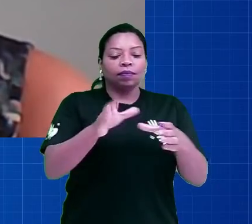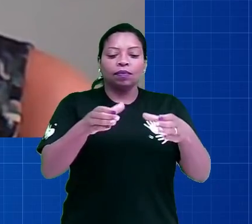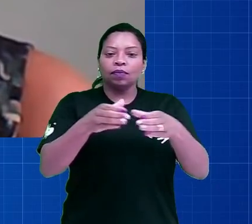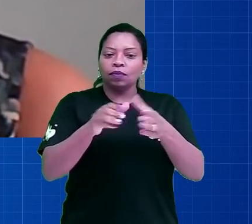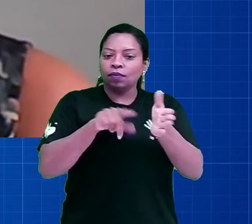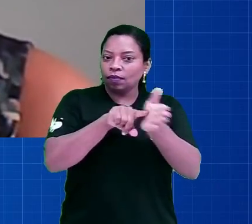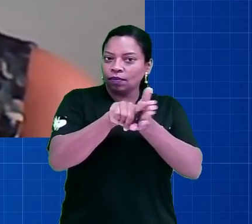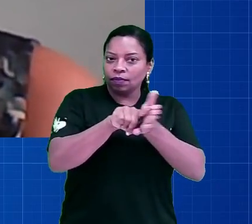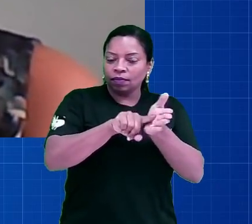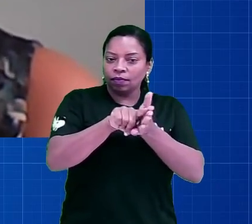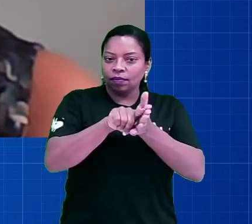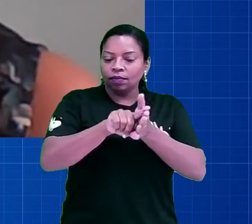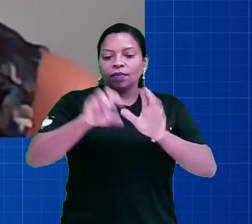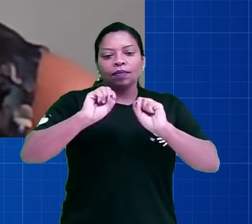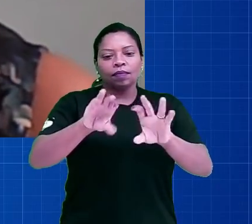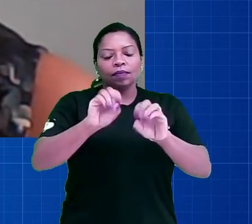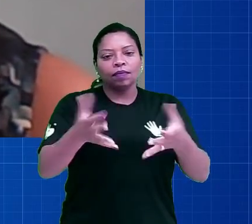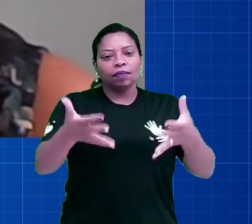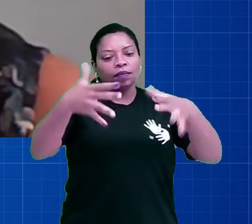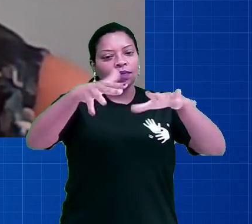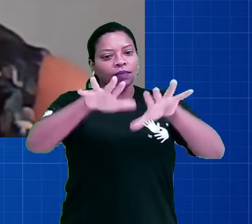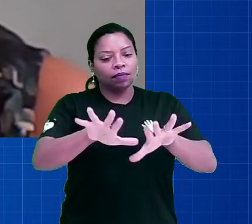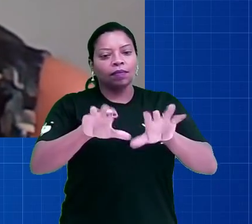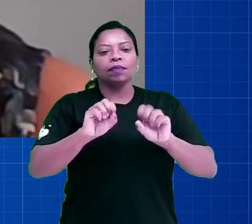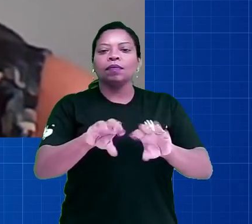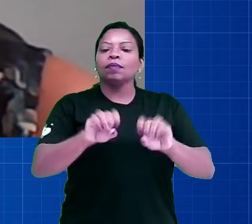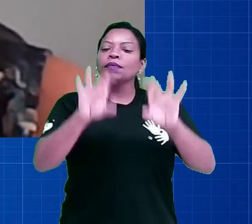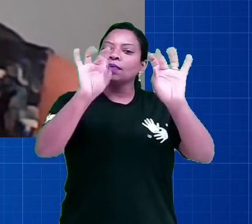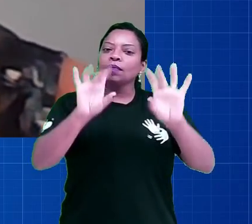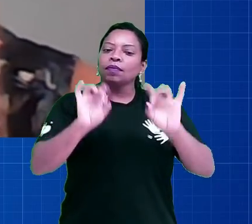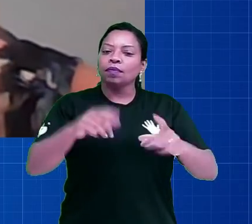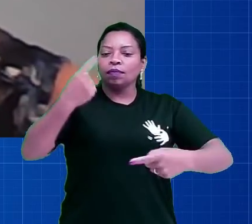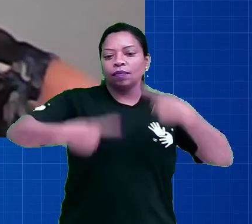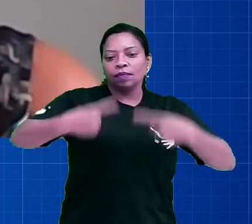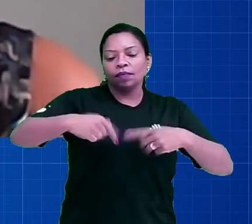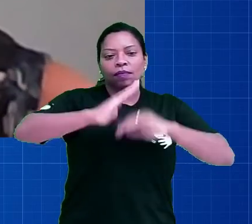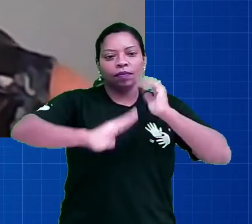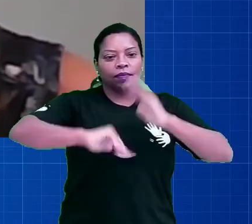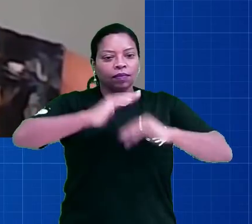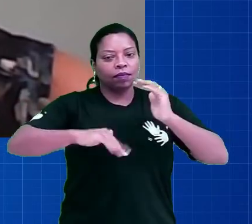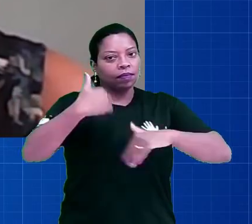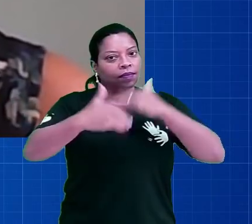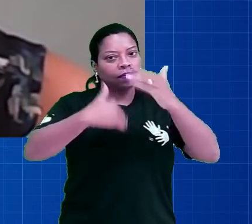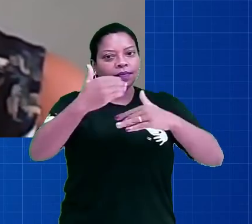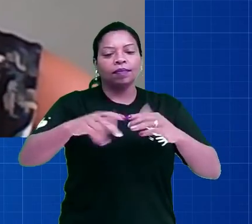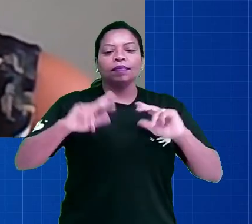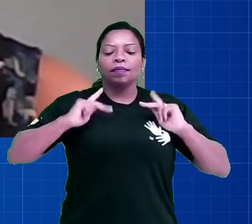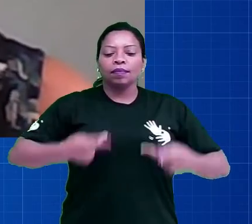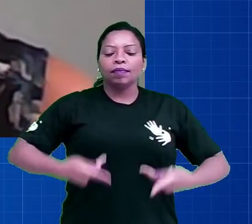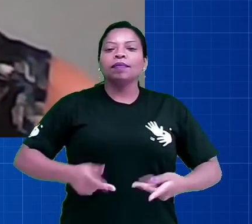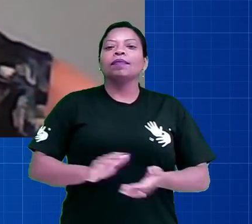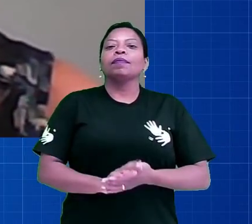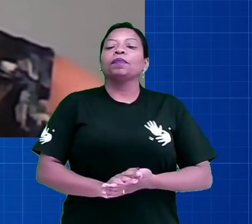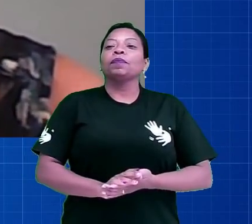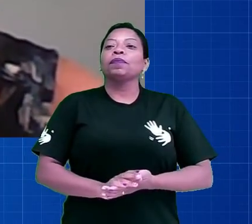e Superdotação. Líder do Grupo de Pesquisa Educação Inclusiva, Educação Especial, Políticas, Práticas e Processos